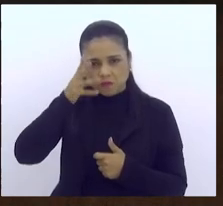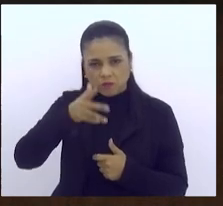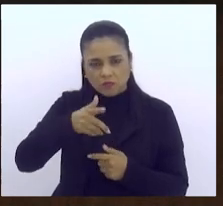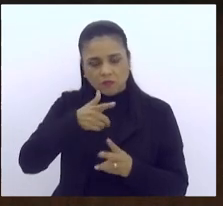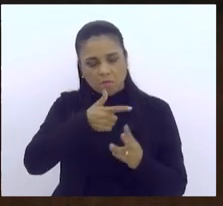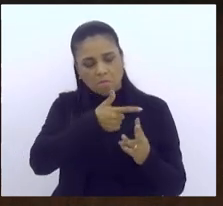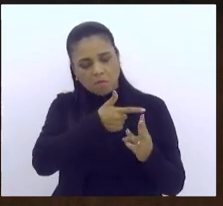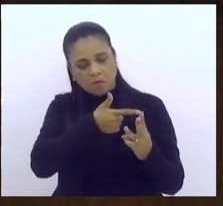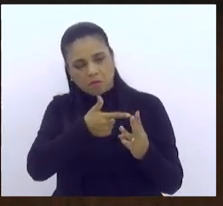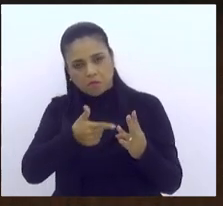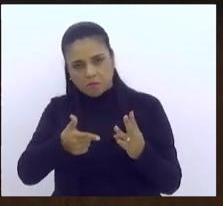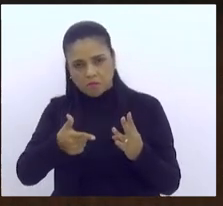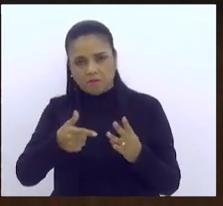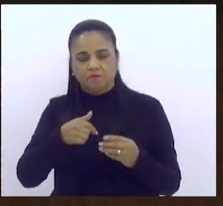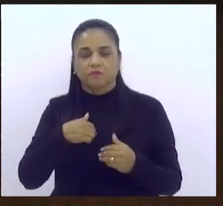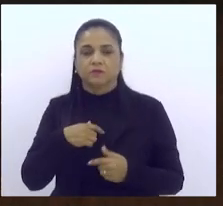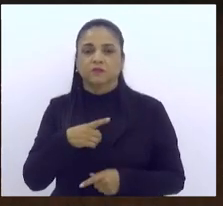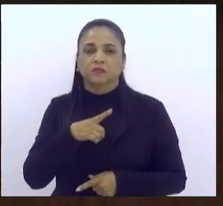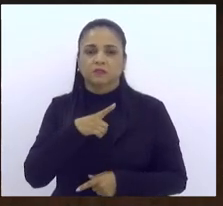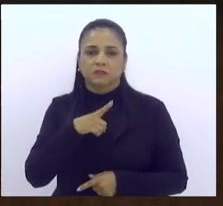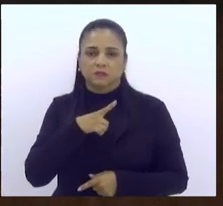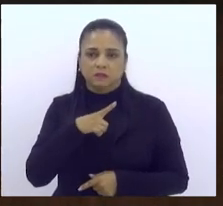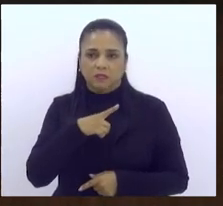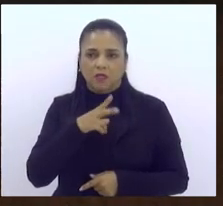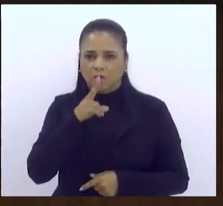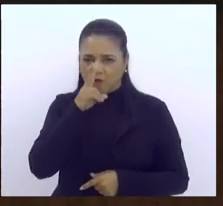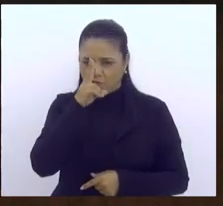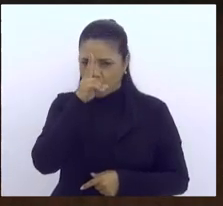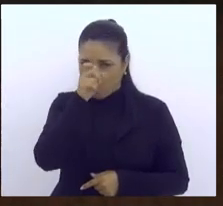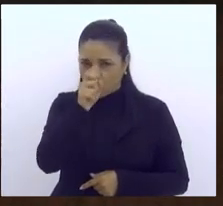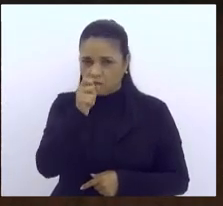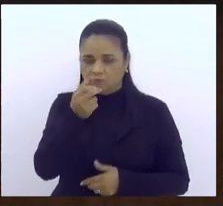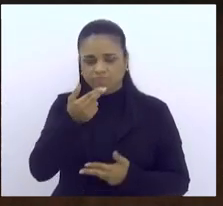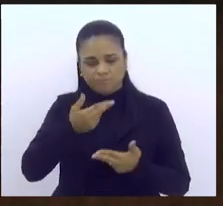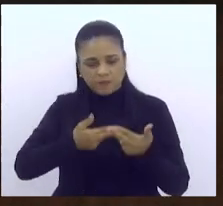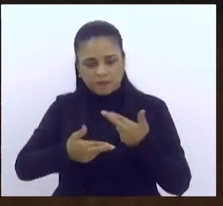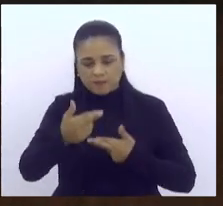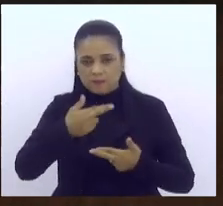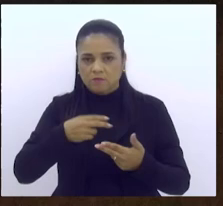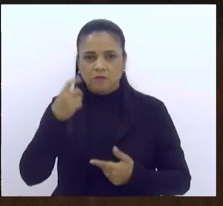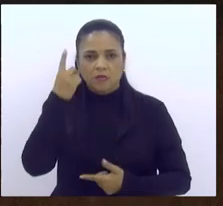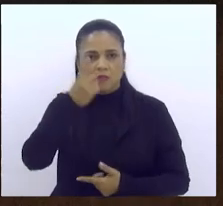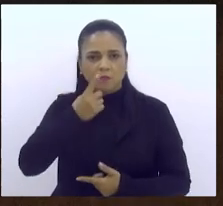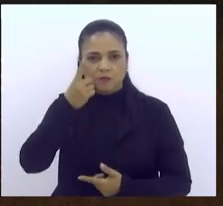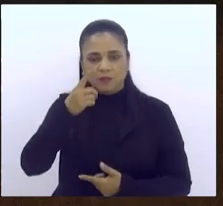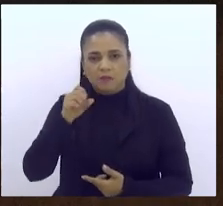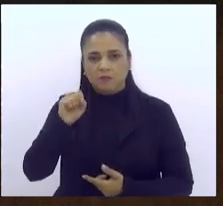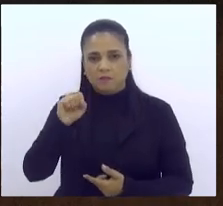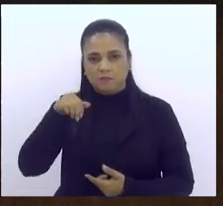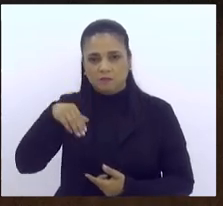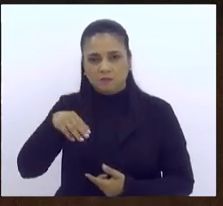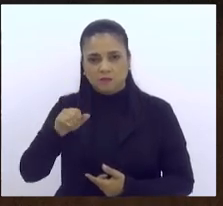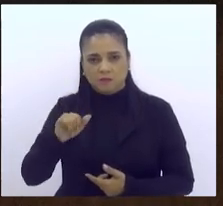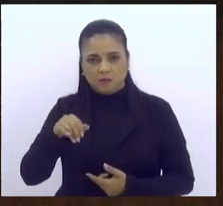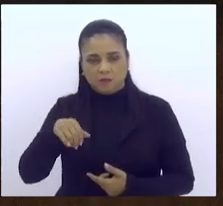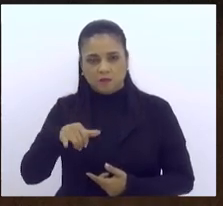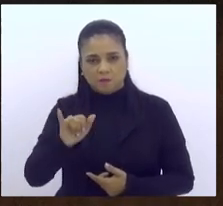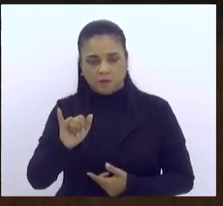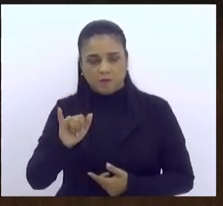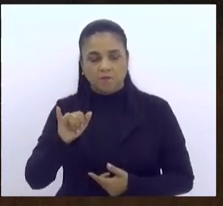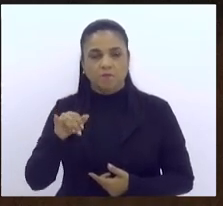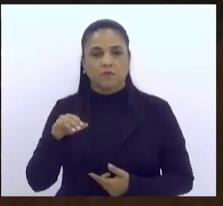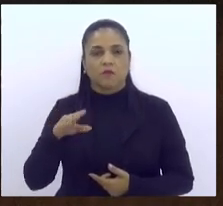Inclusive, tenho uma forte relação com a deputada Sâmia Bonfim e com seu companheiro Glauber